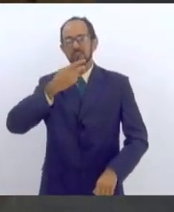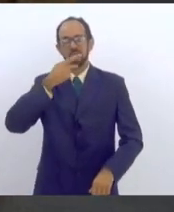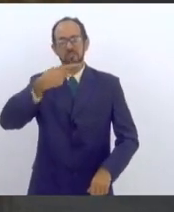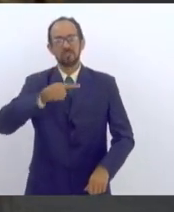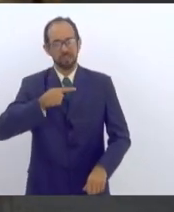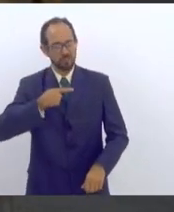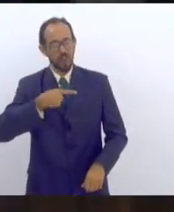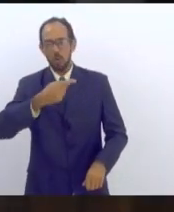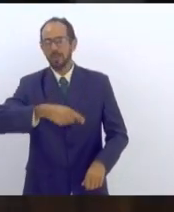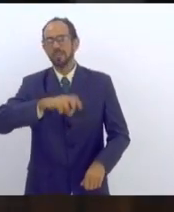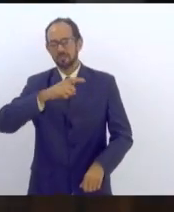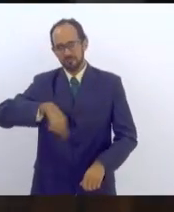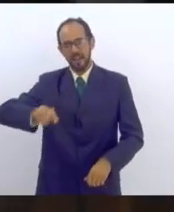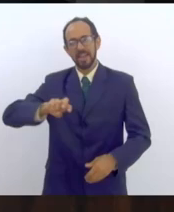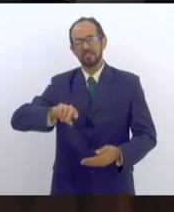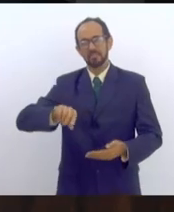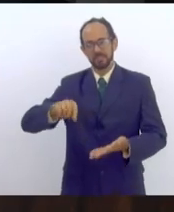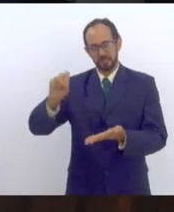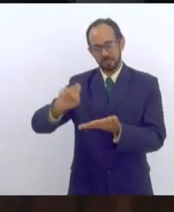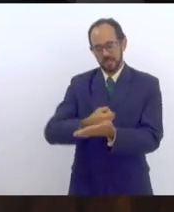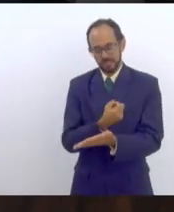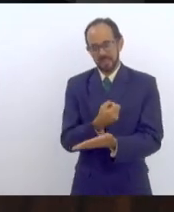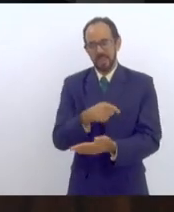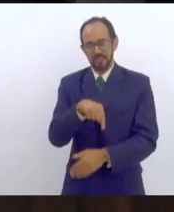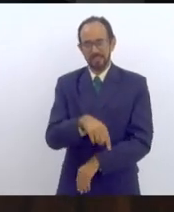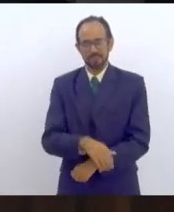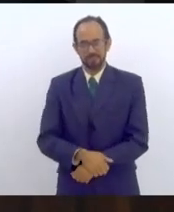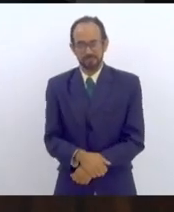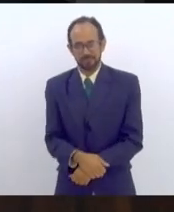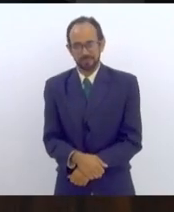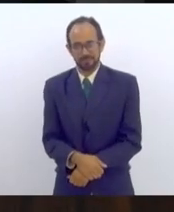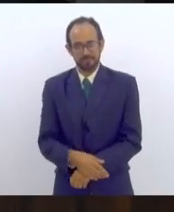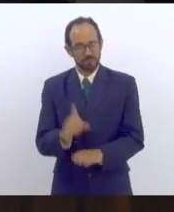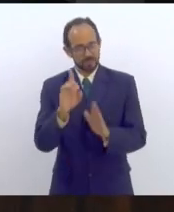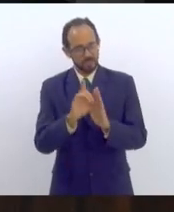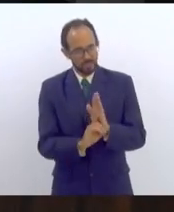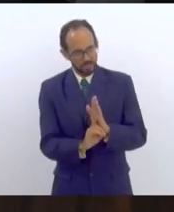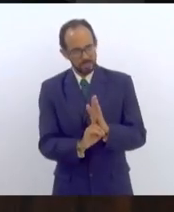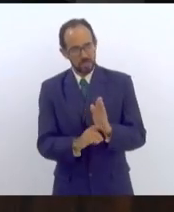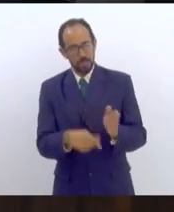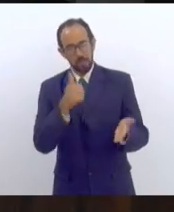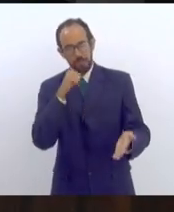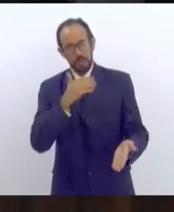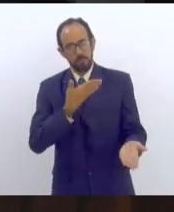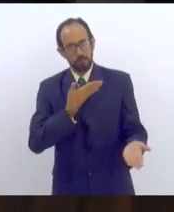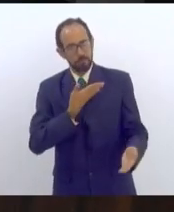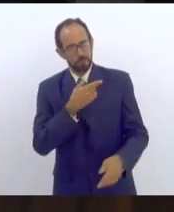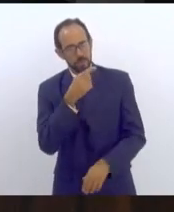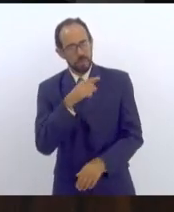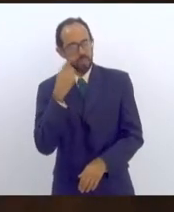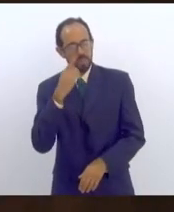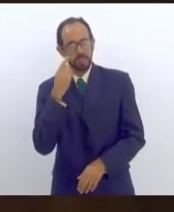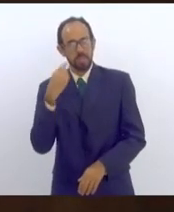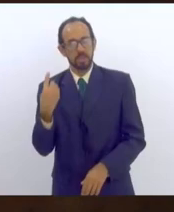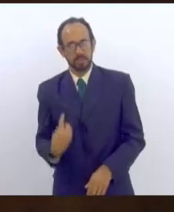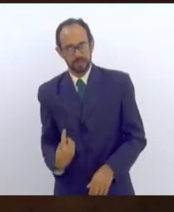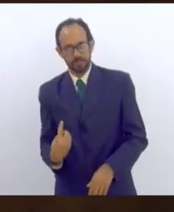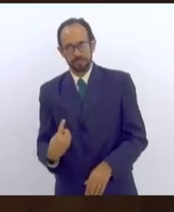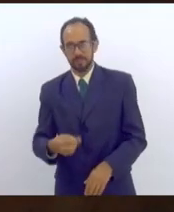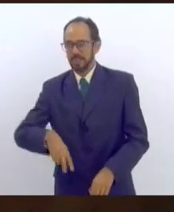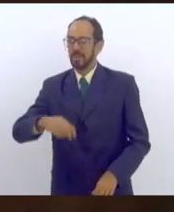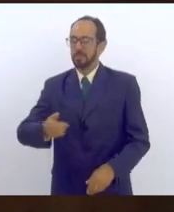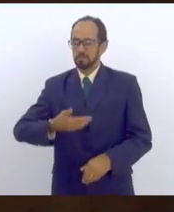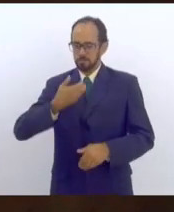minha assinatura. Que bom, para a declaração, presidente, de voto, nossa querida amiga deputada Dani Monteiro. Que bom, cada vez mais e mais